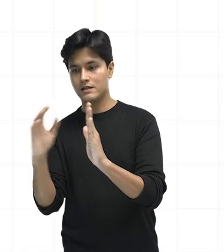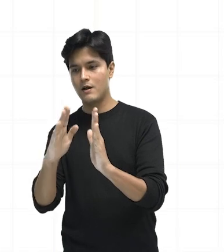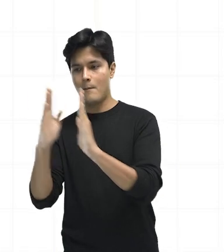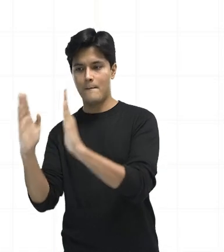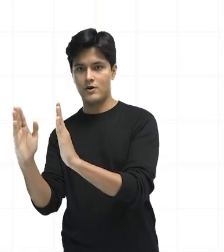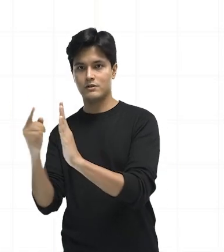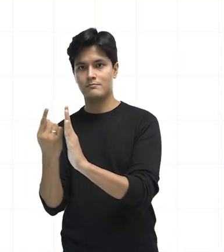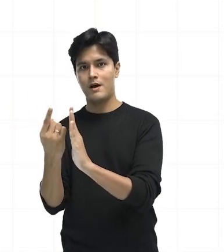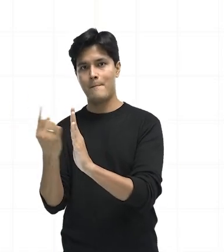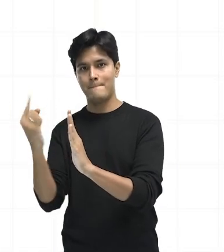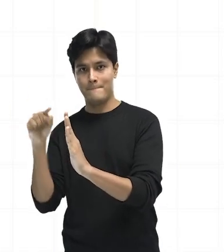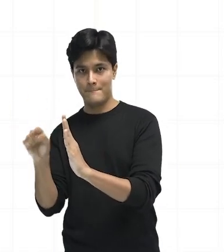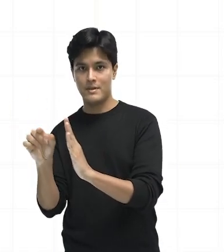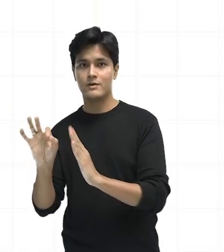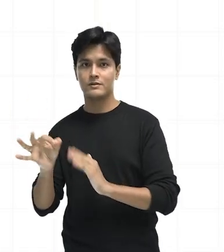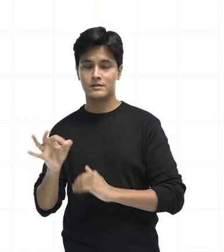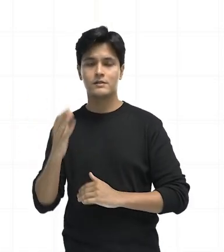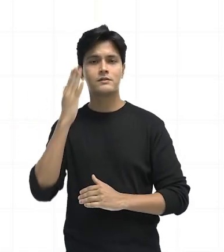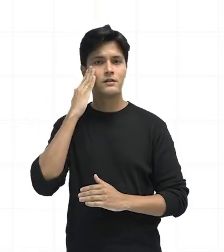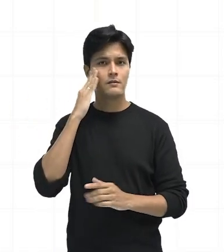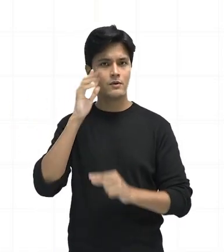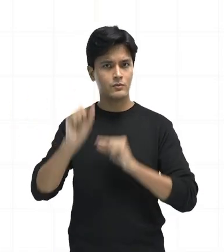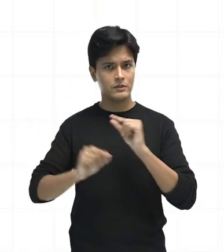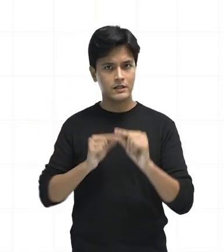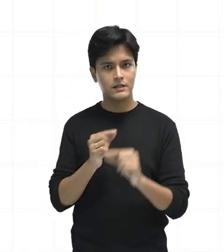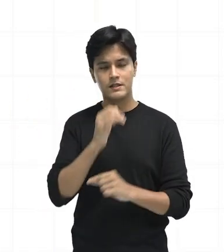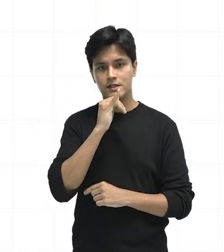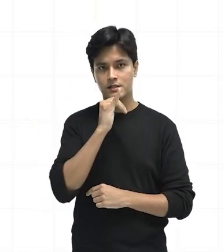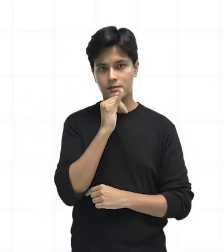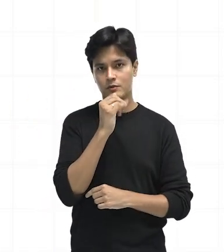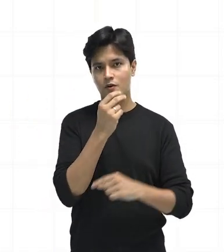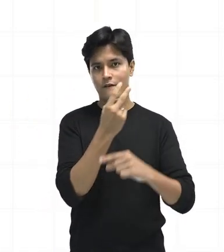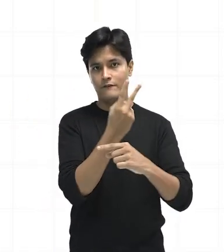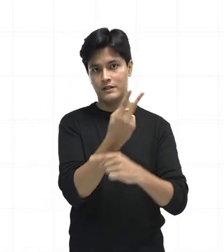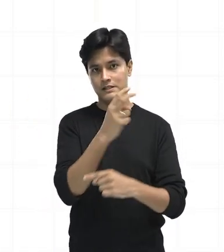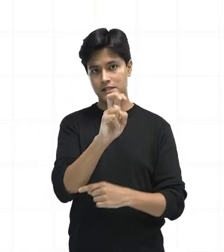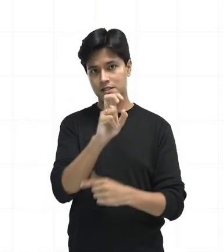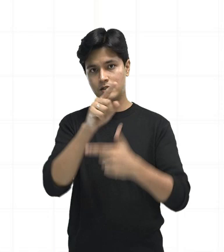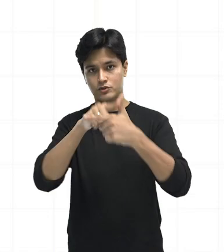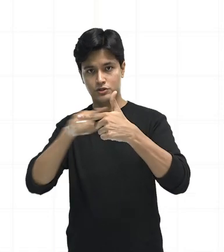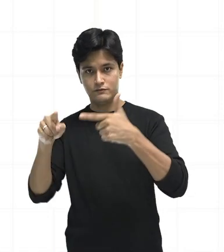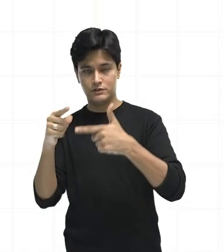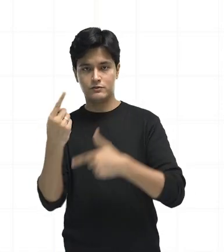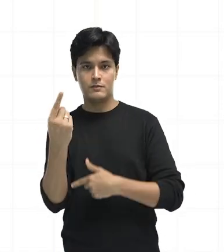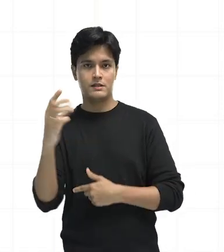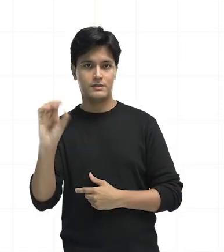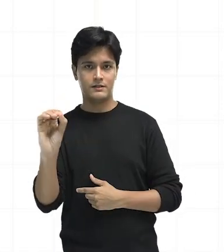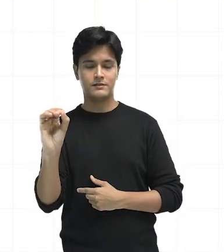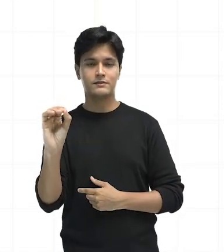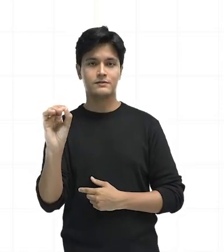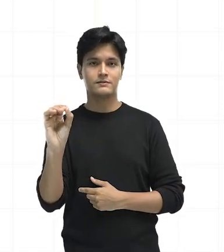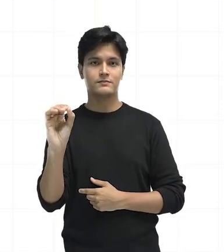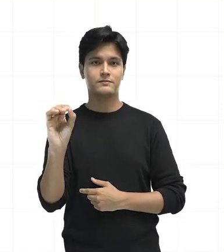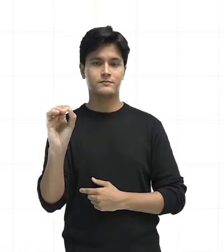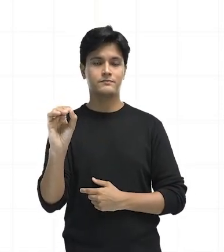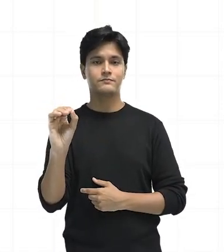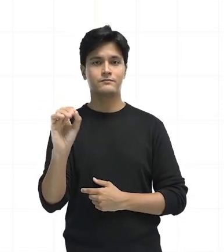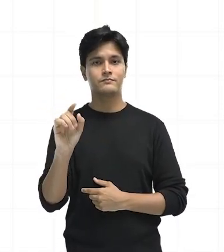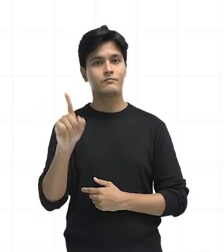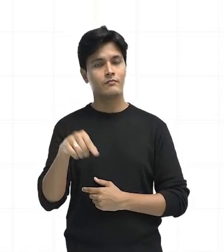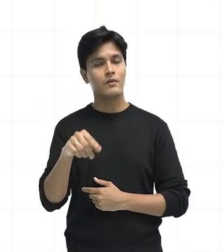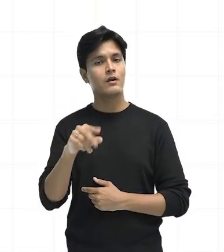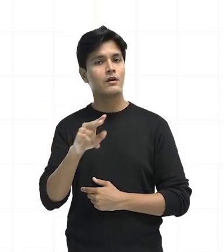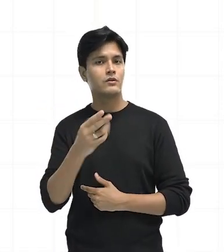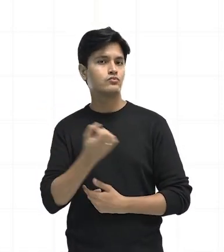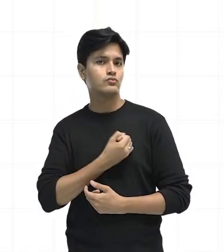tenho 25 dividido para 10, por exemplo, 25 dividido para 10 é o